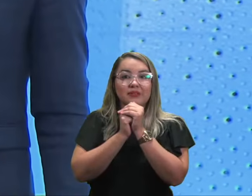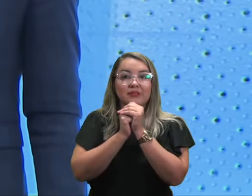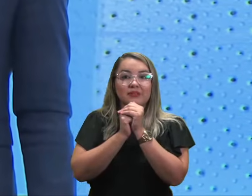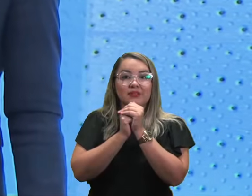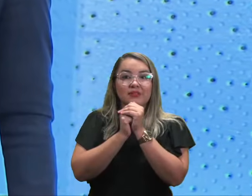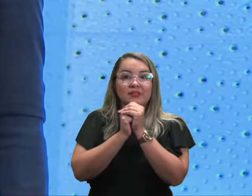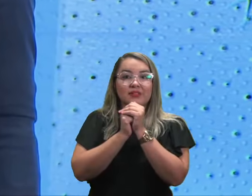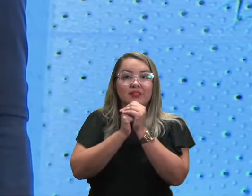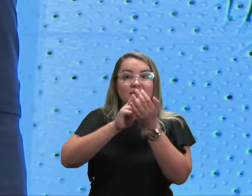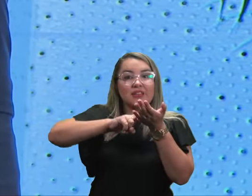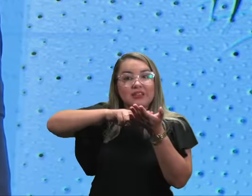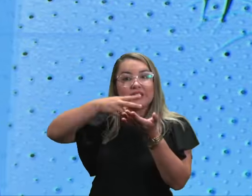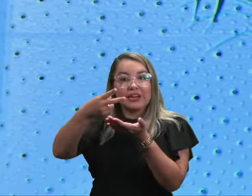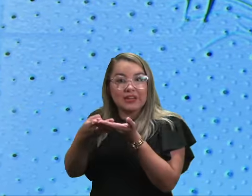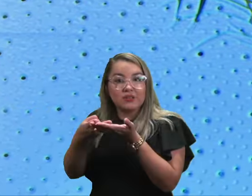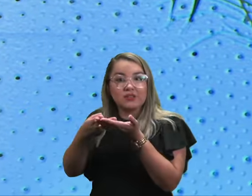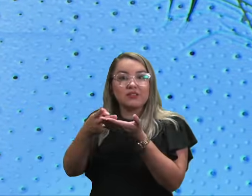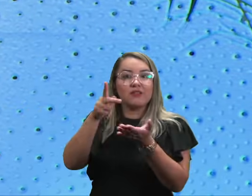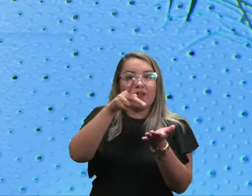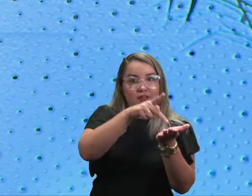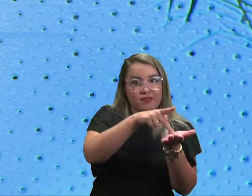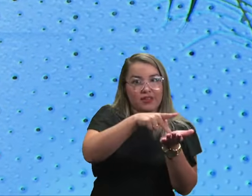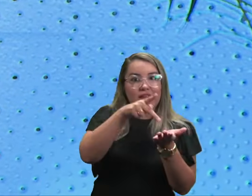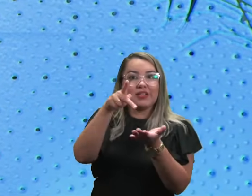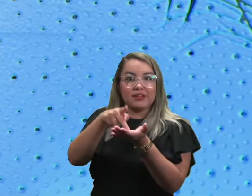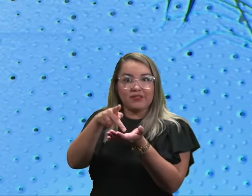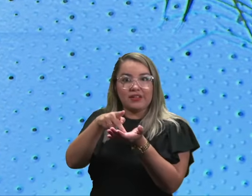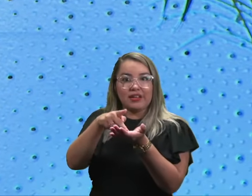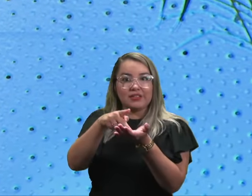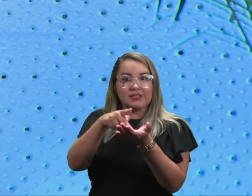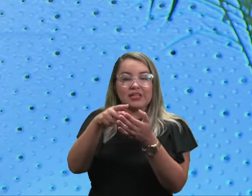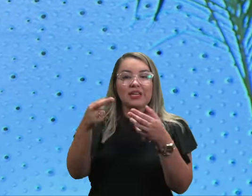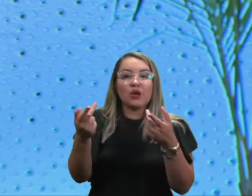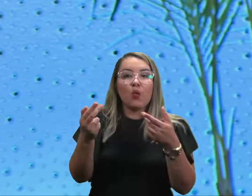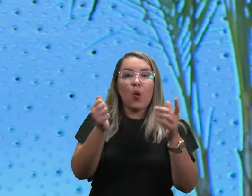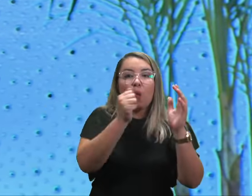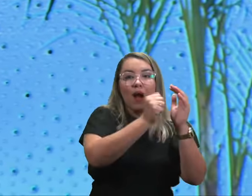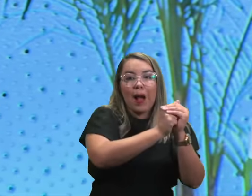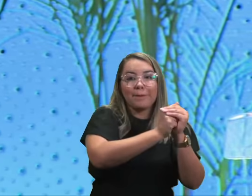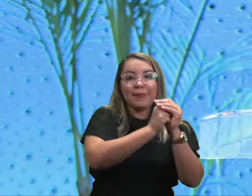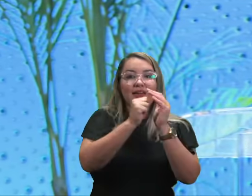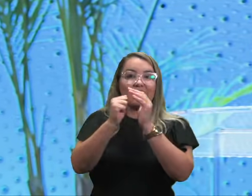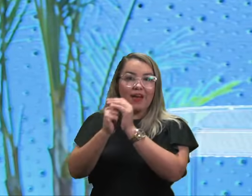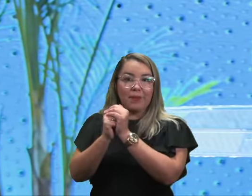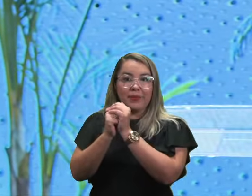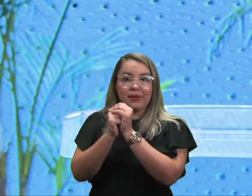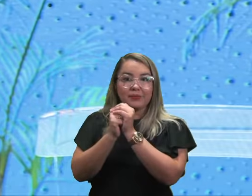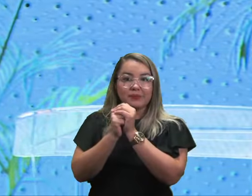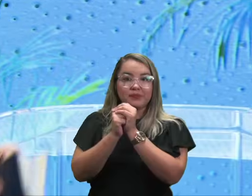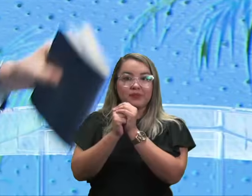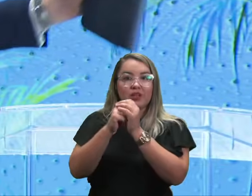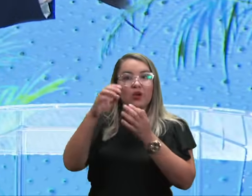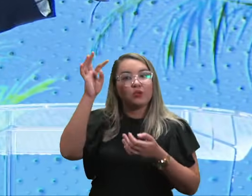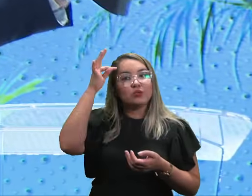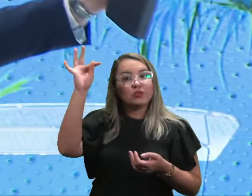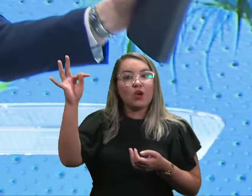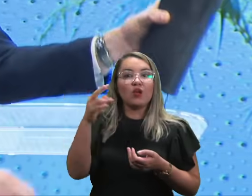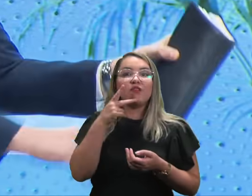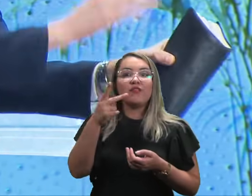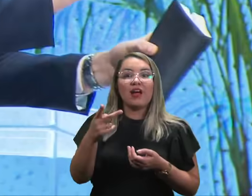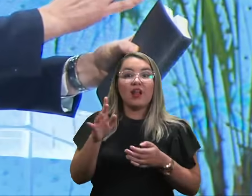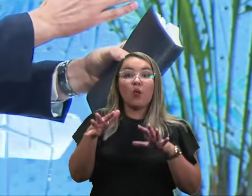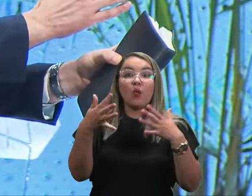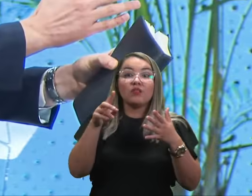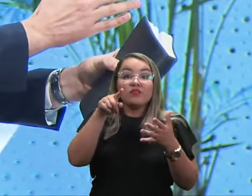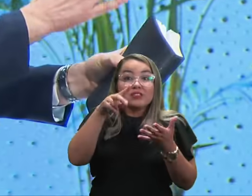Traduzido, em verdade, amém, amém. Os teólogos dizem que quando você ler o Evangelho de